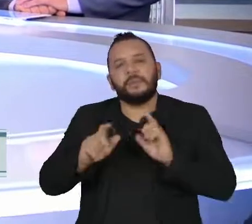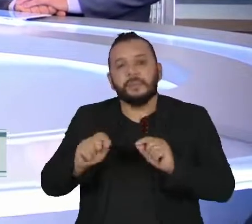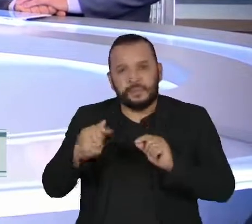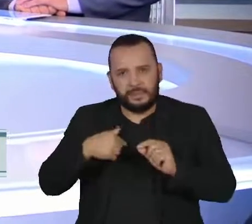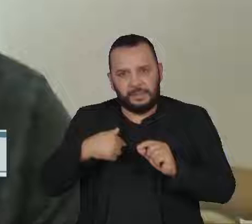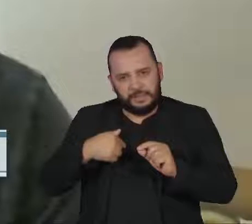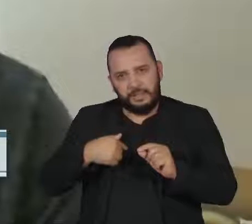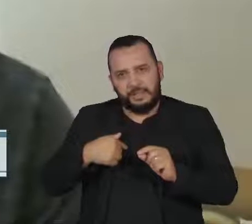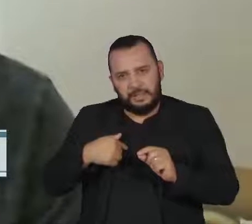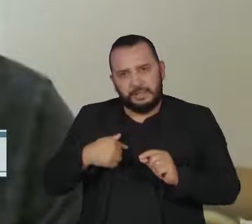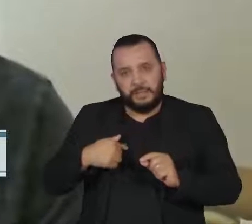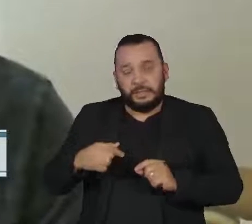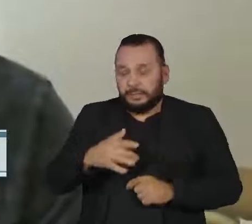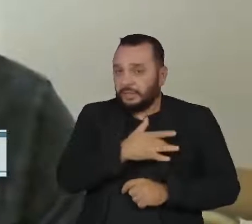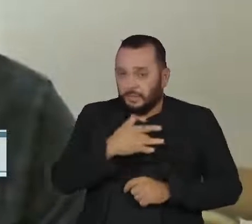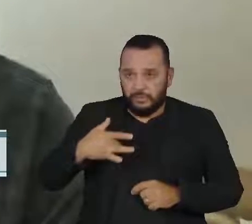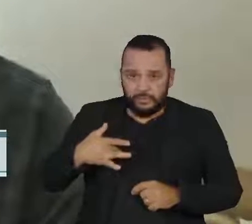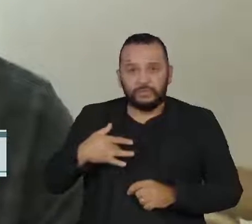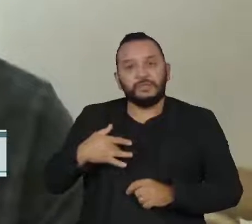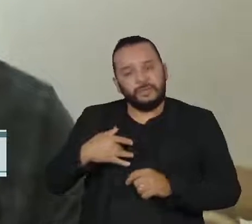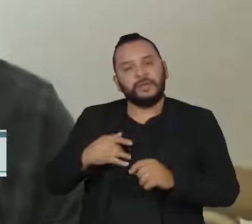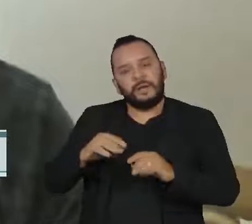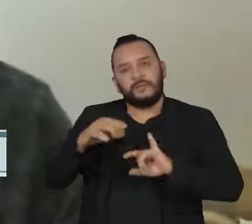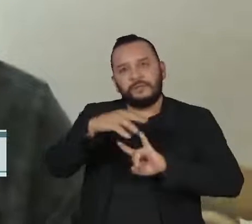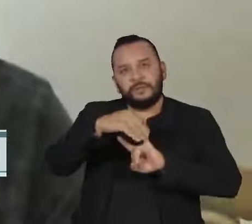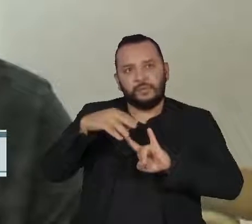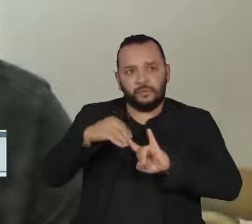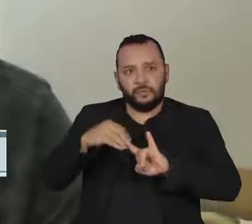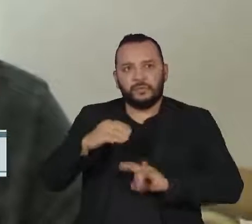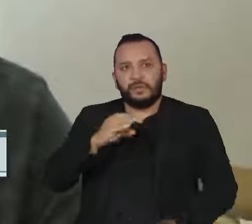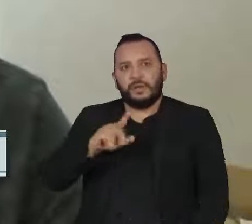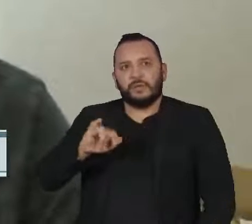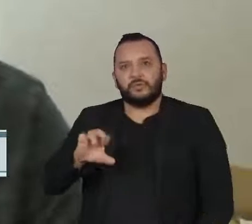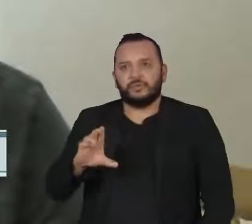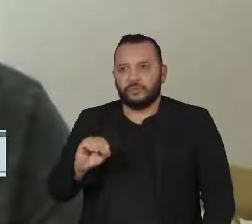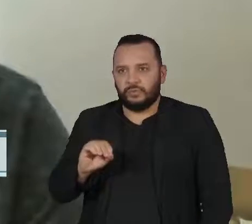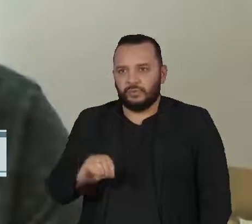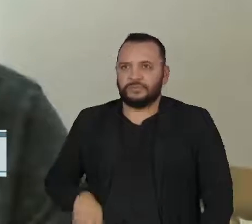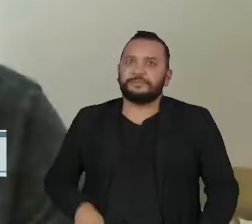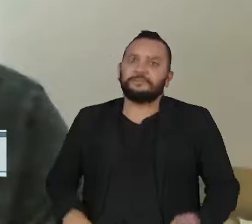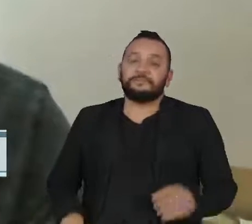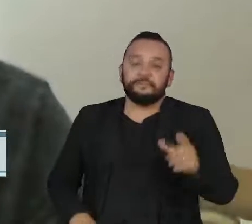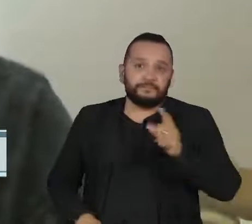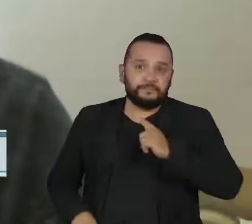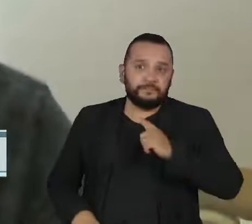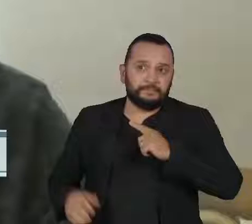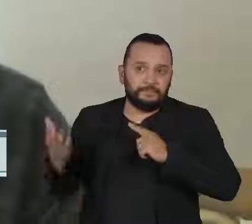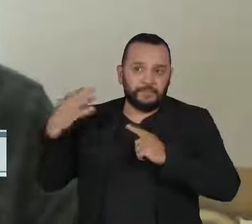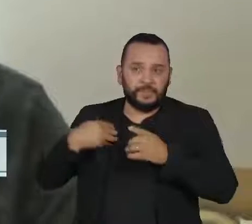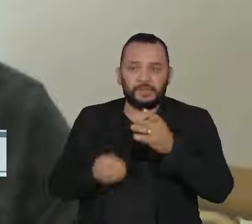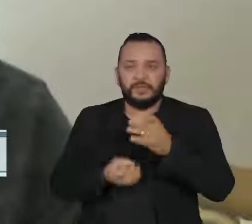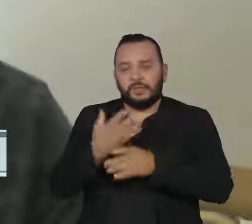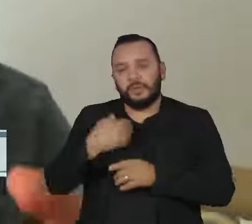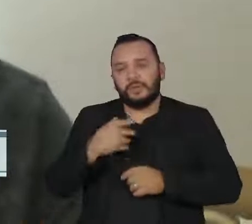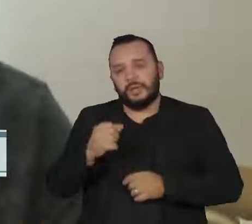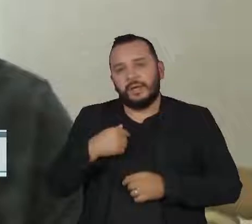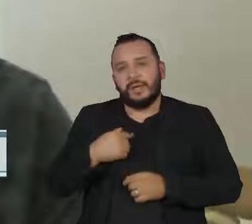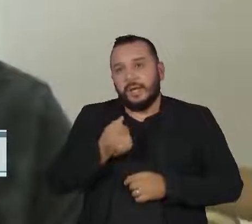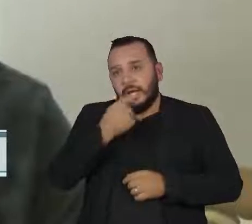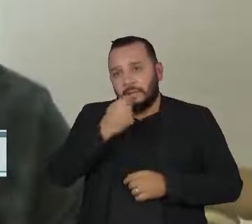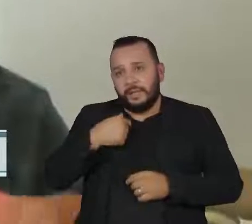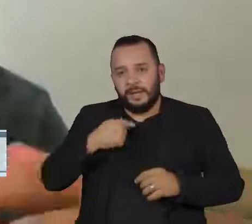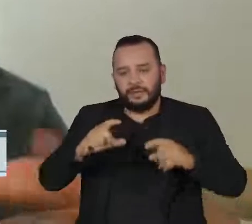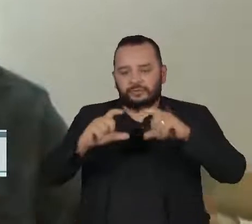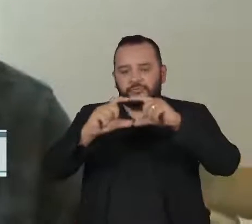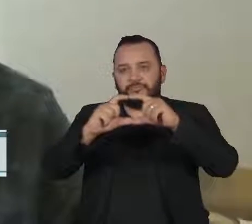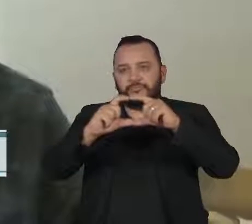Maerovitch. Na verdade, tínhamos 3 grandes objetivos na época da implantação da lei. A primeira é